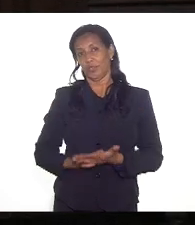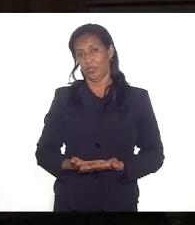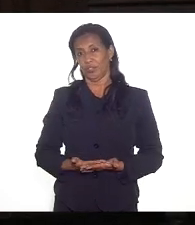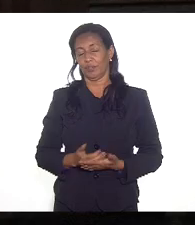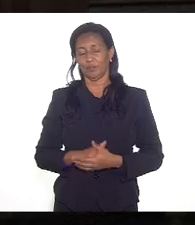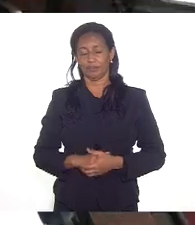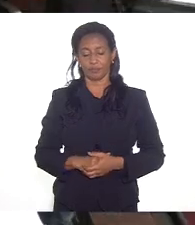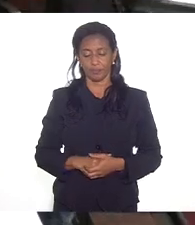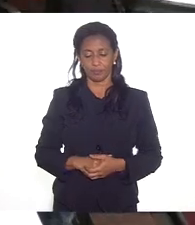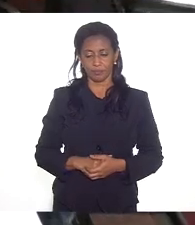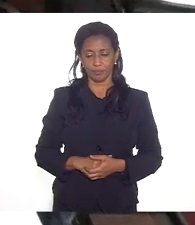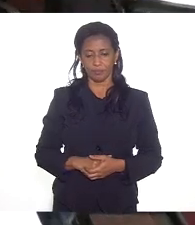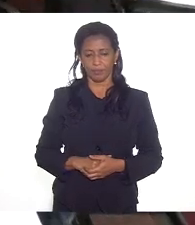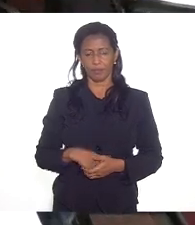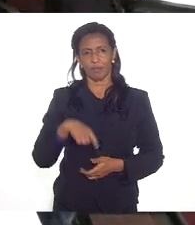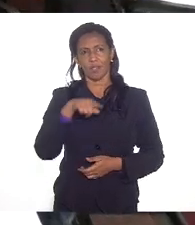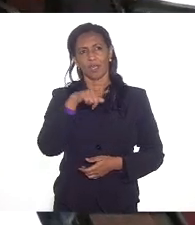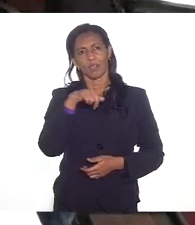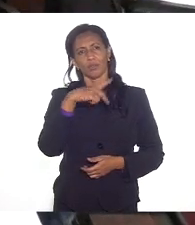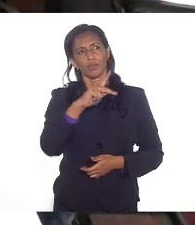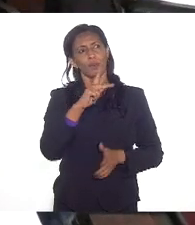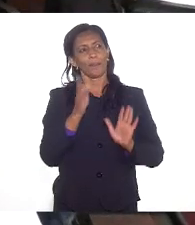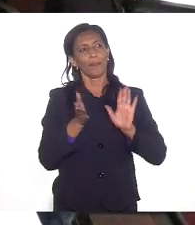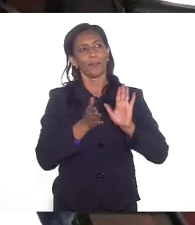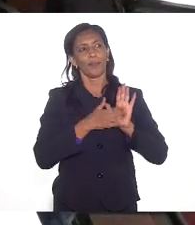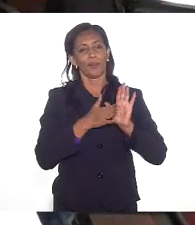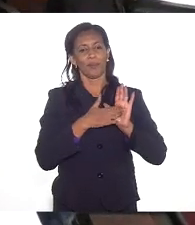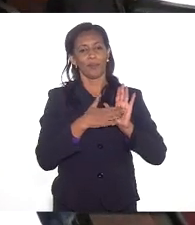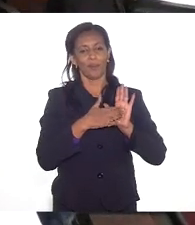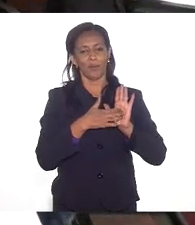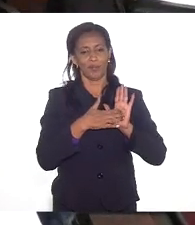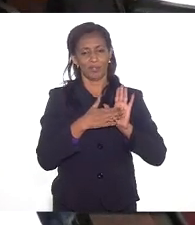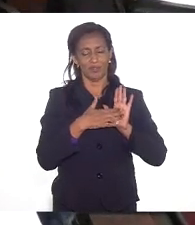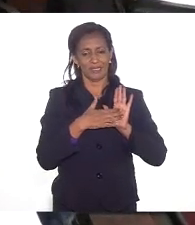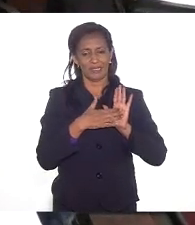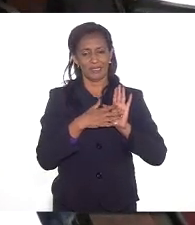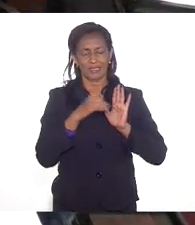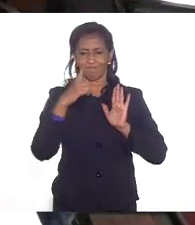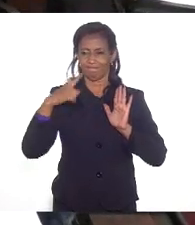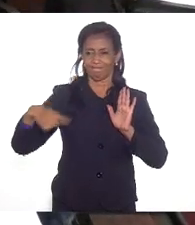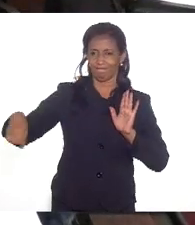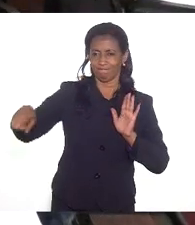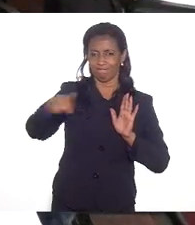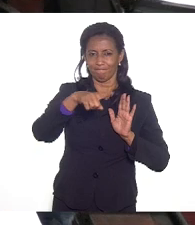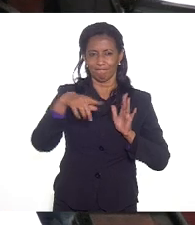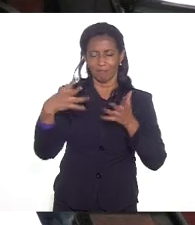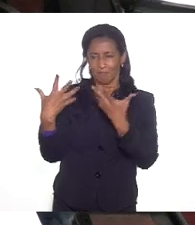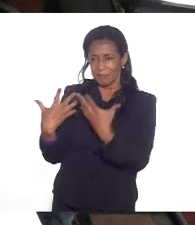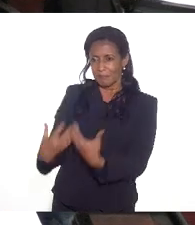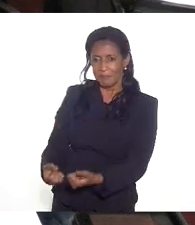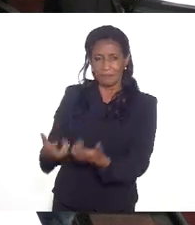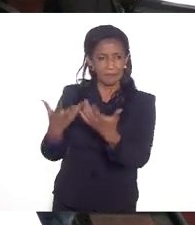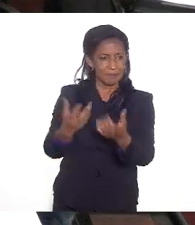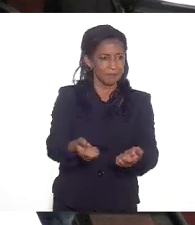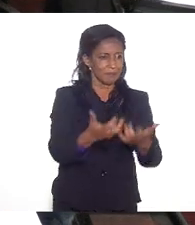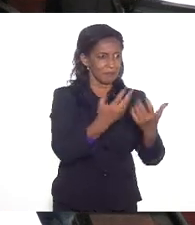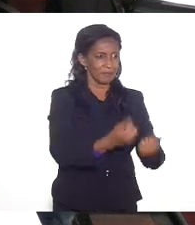presidente o que a sua proposta que foi acolhida decoração